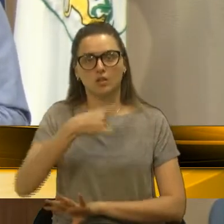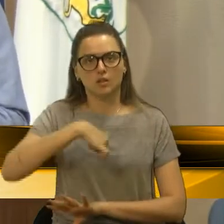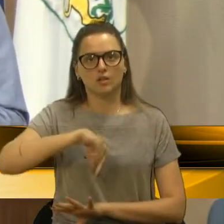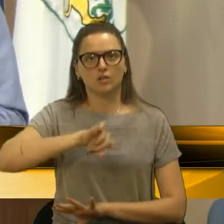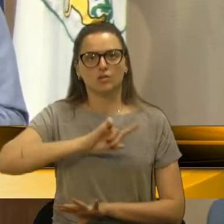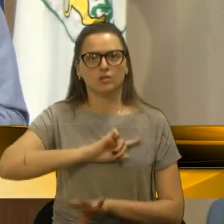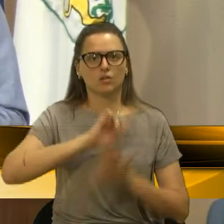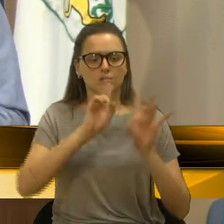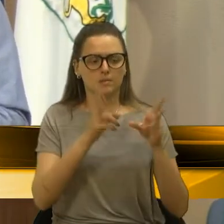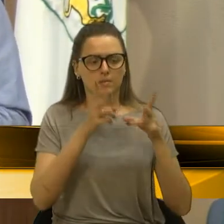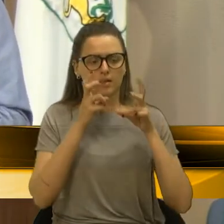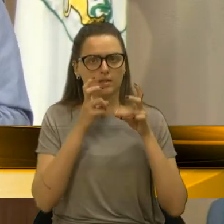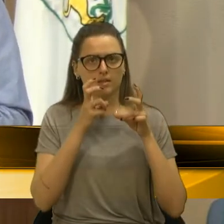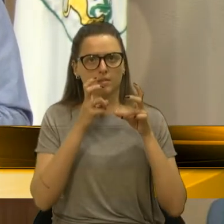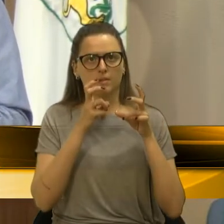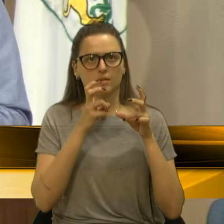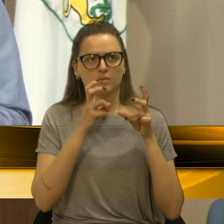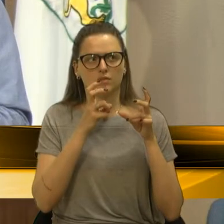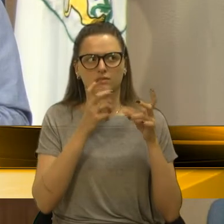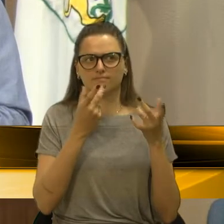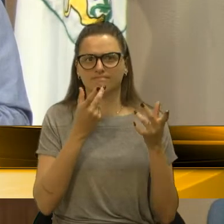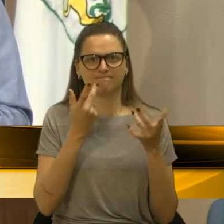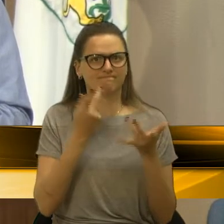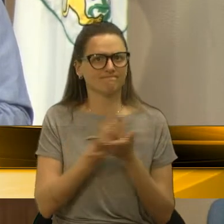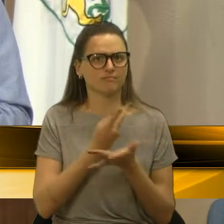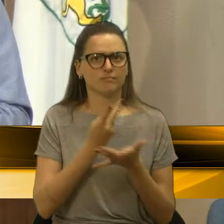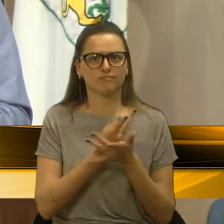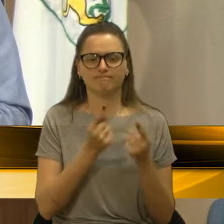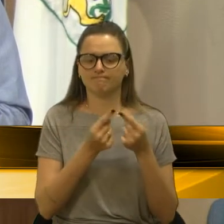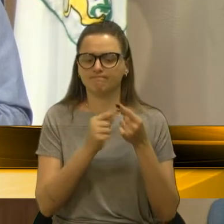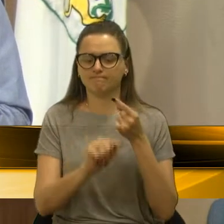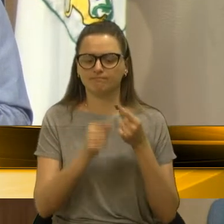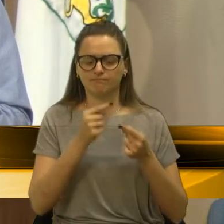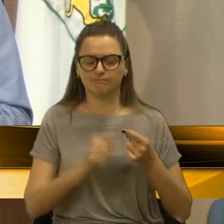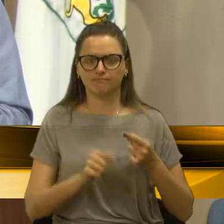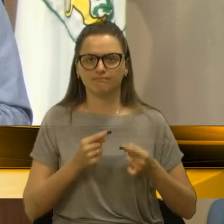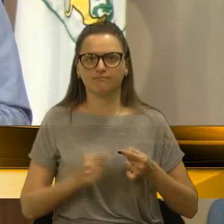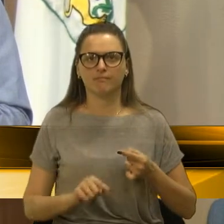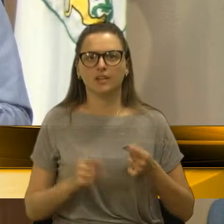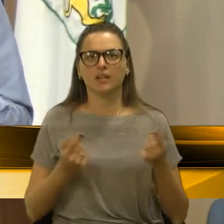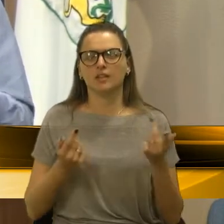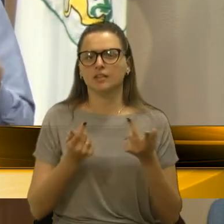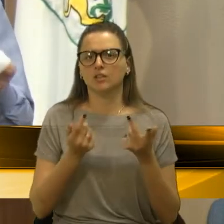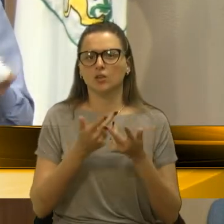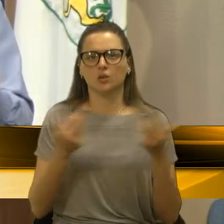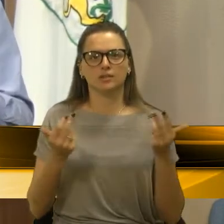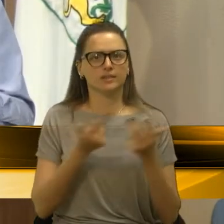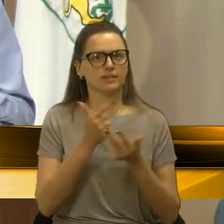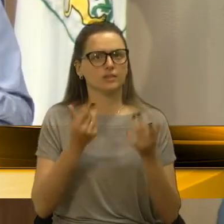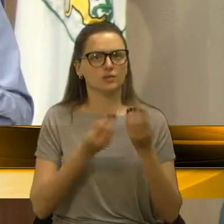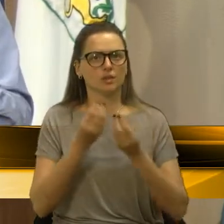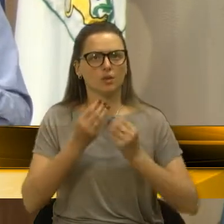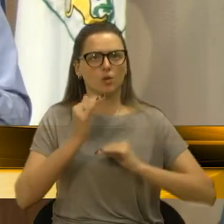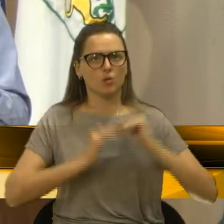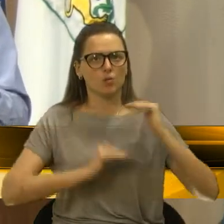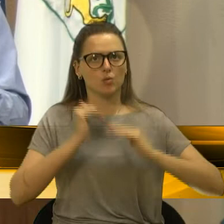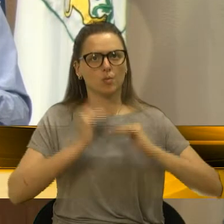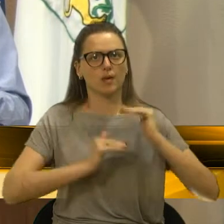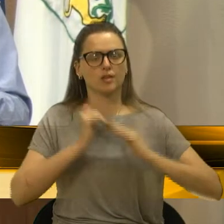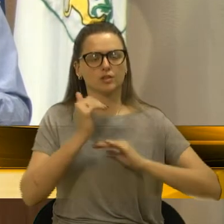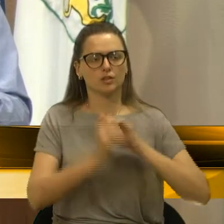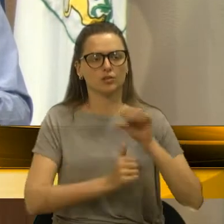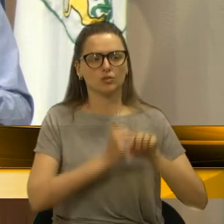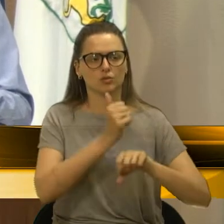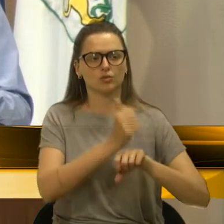vimos várias inconsistências, vários pontos que são inaplicáveis nesse